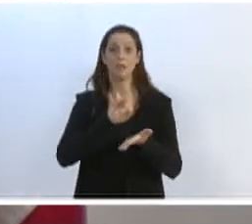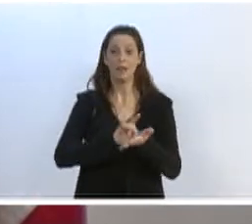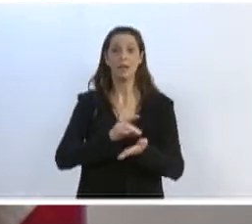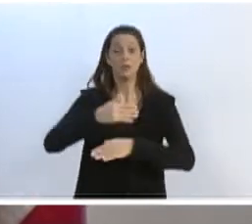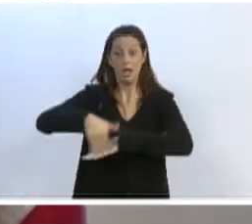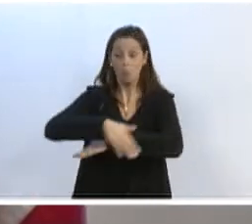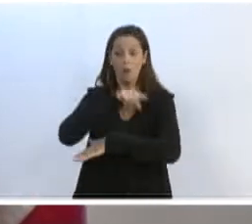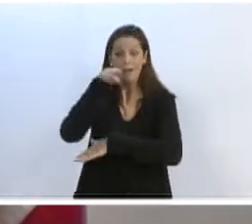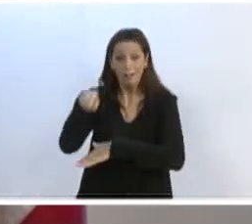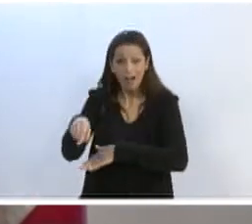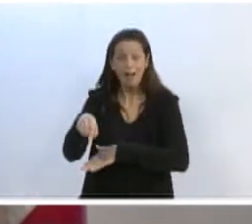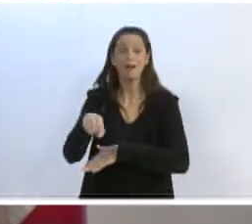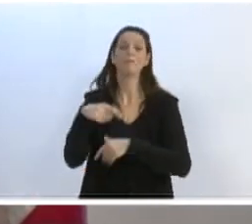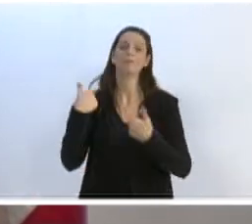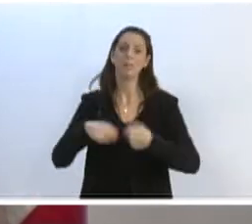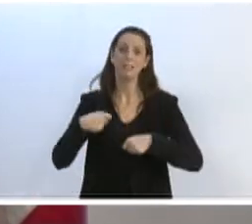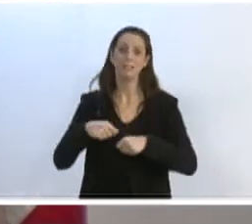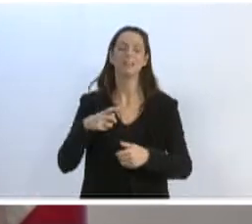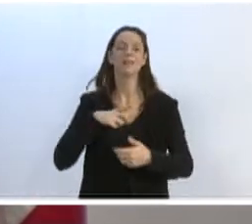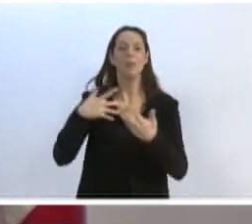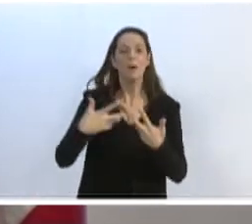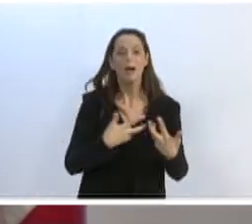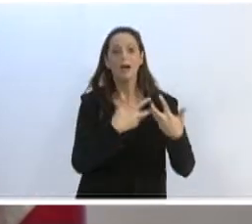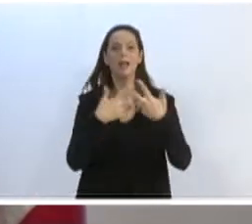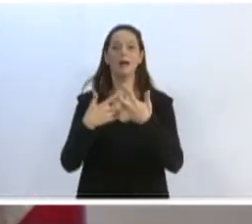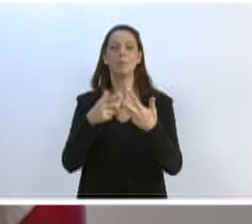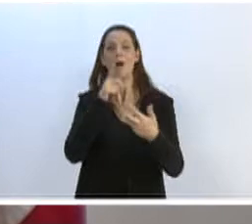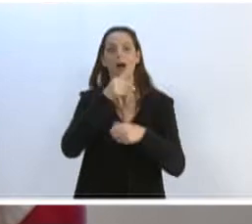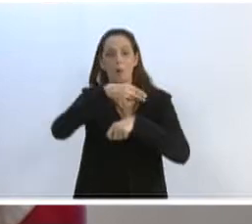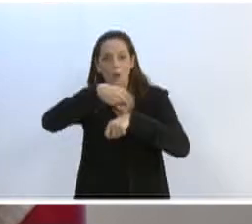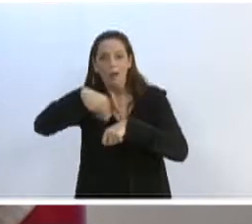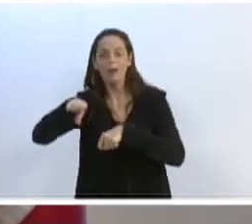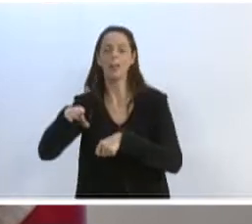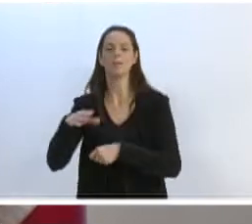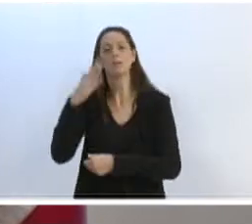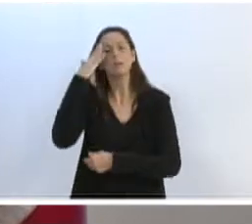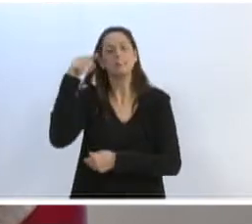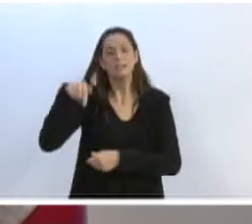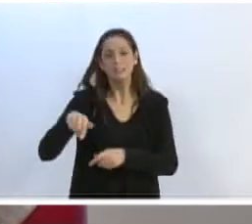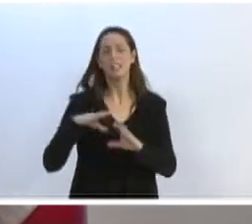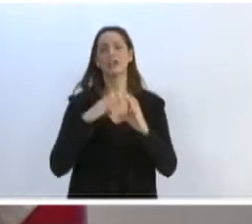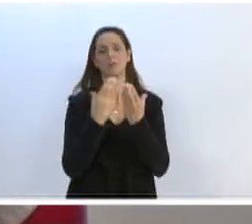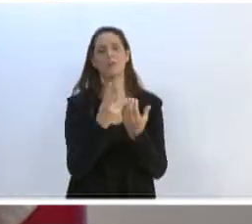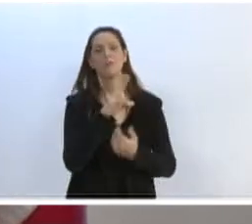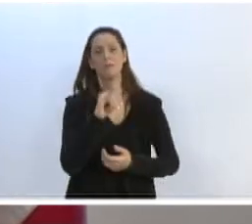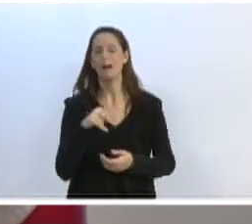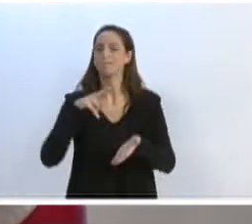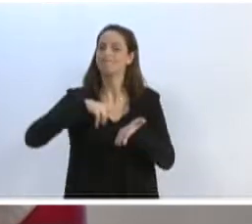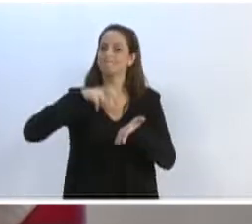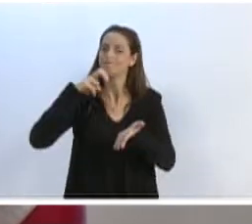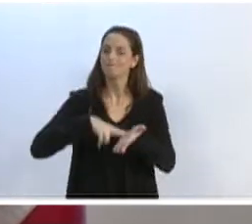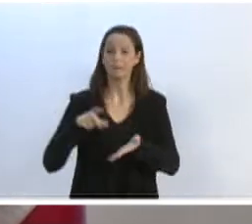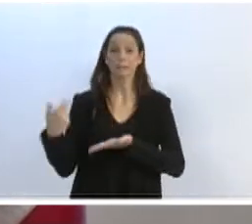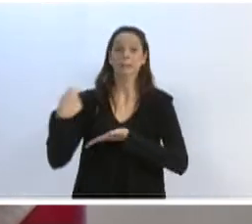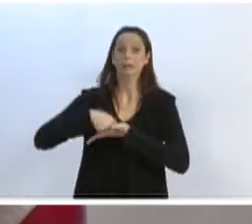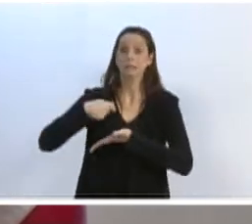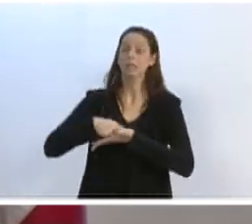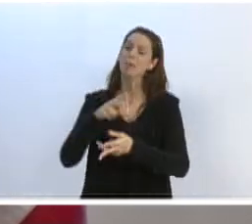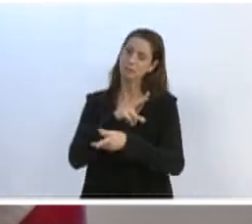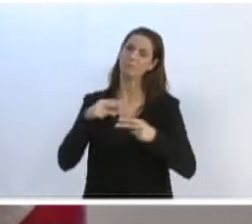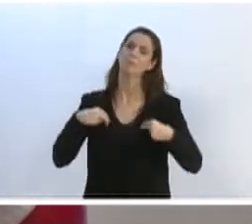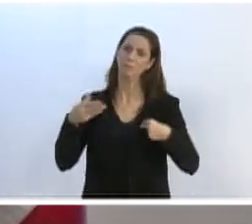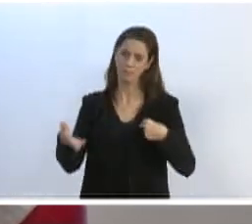para sanar o problema da poeira daquela região que eu tenho certeza que a população vai ficar contente está nos cobrando e merece